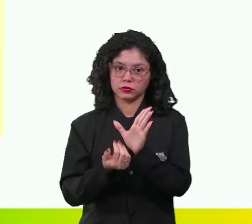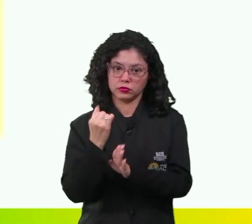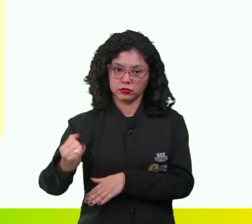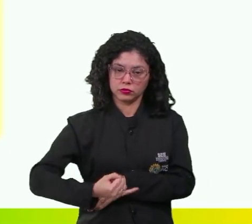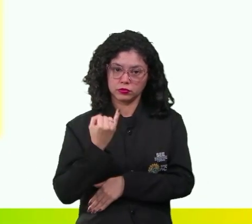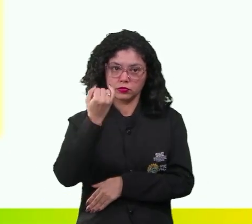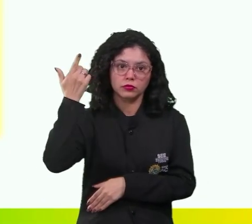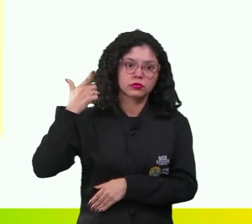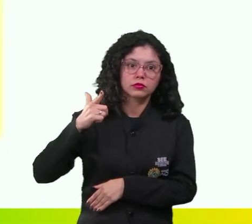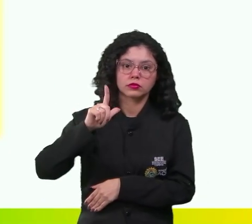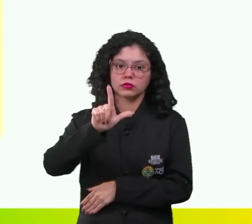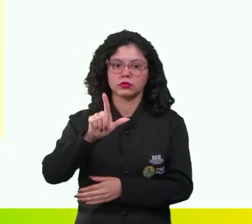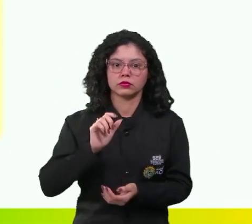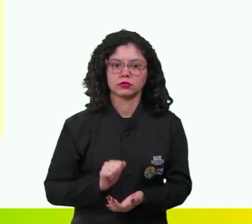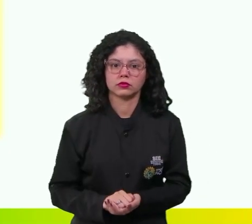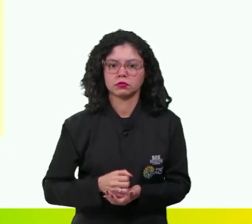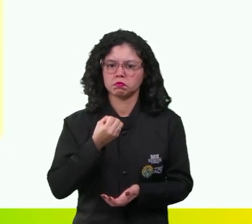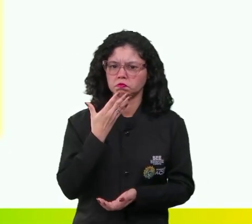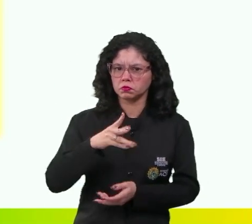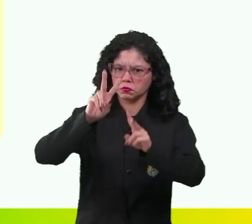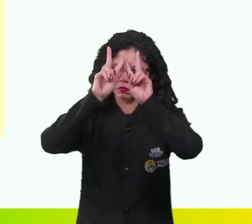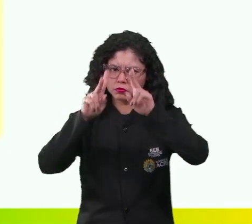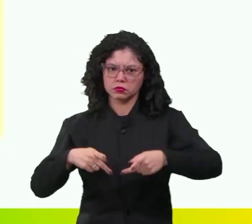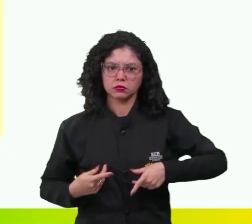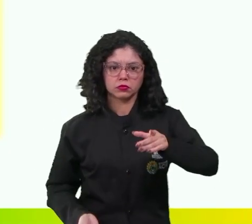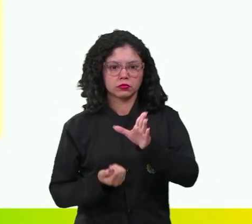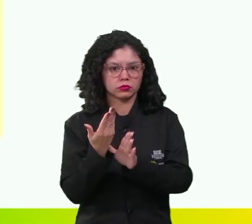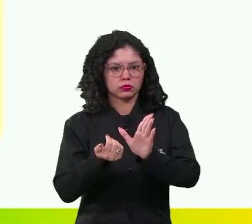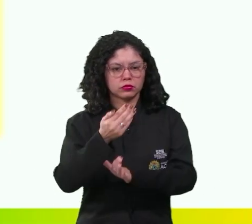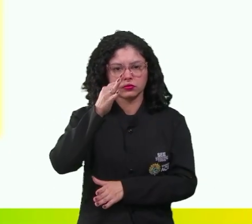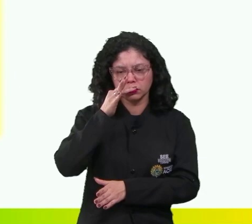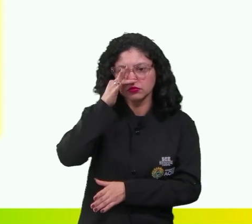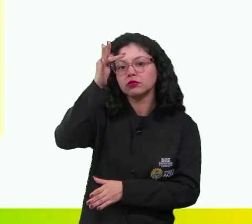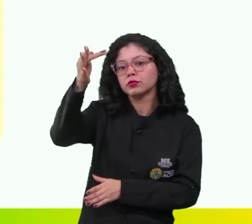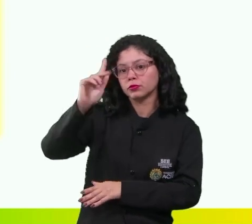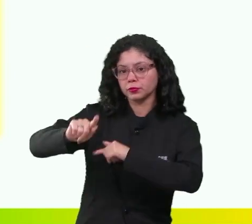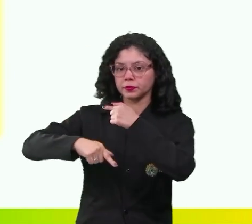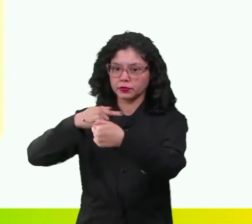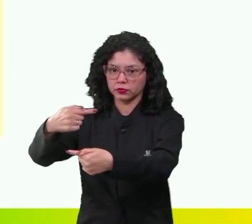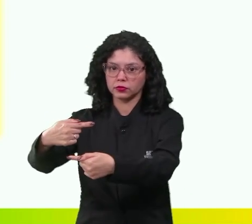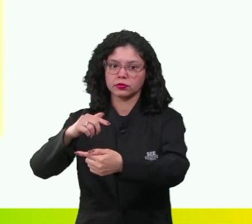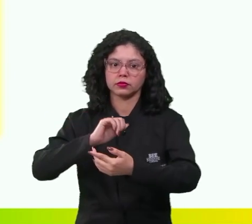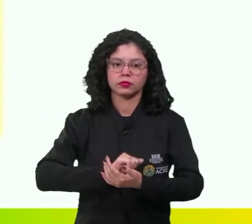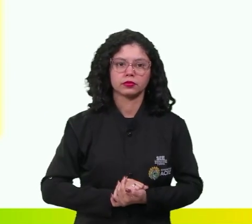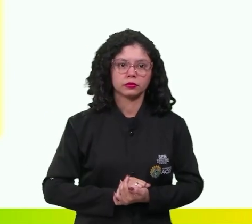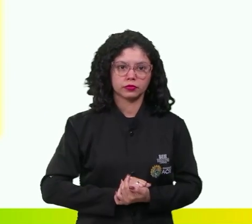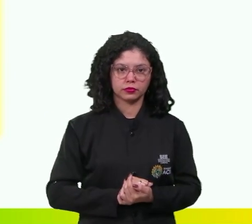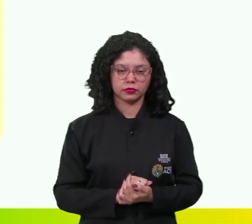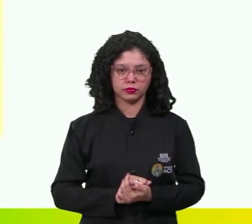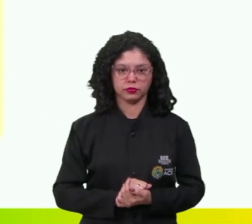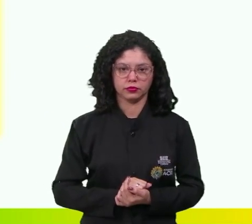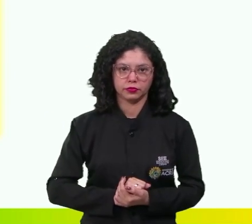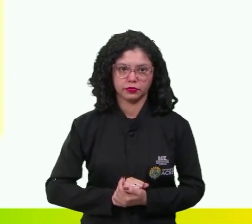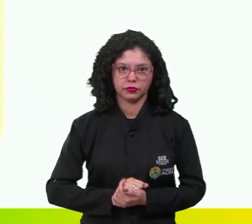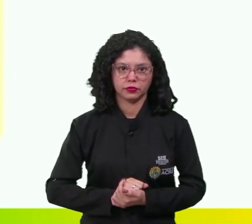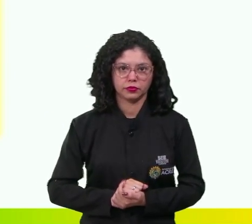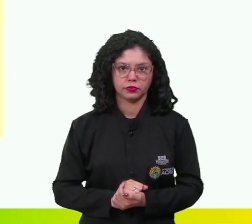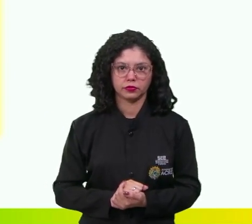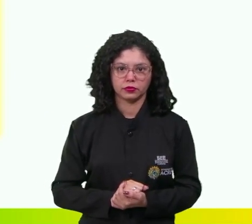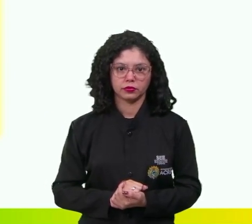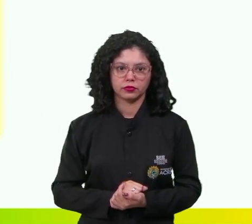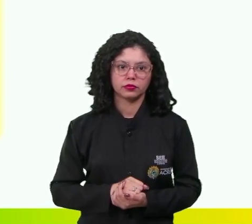são cruciais para garantir o bem-estar humano e a existência das futuras gerações.